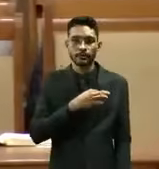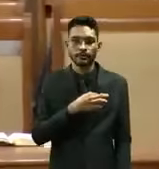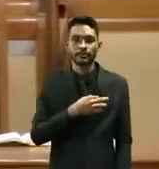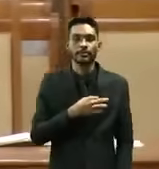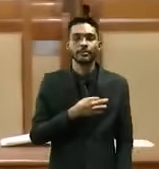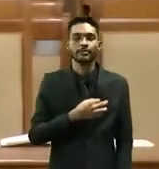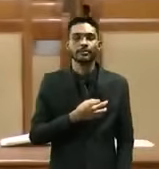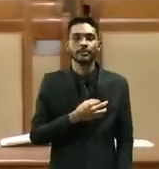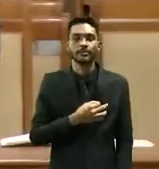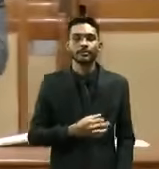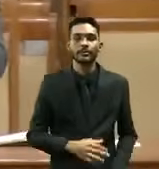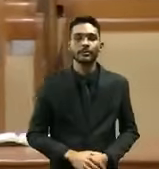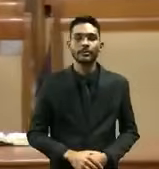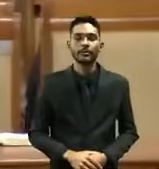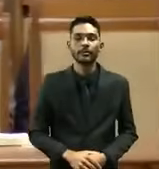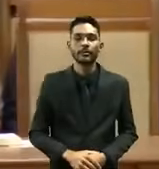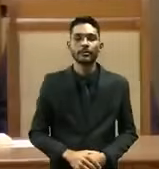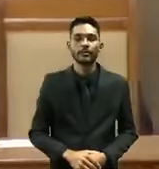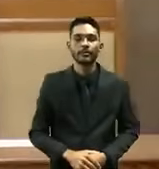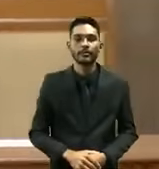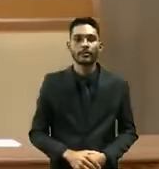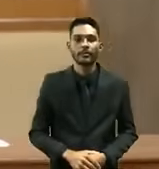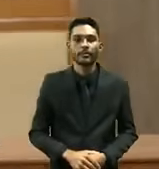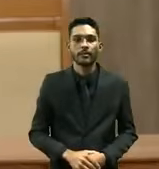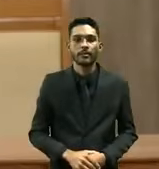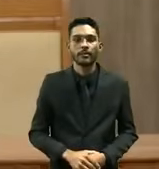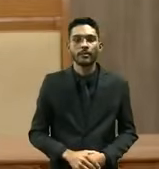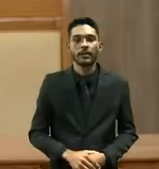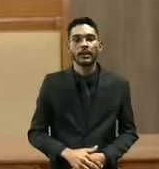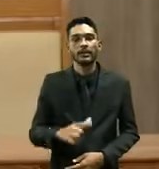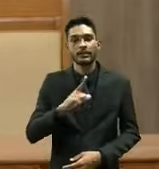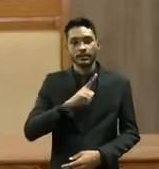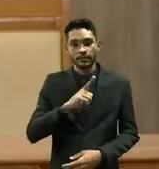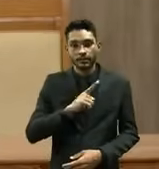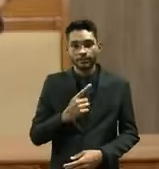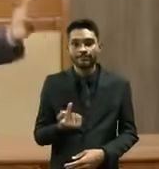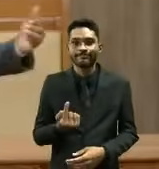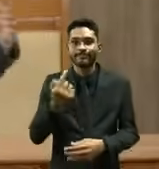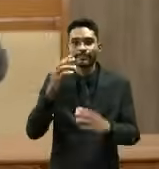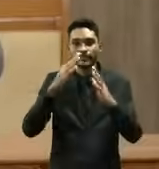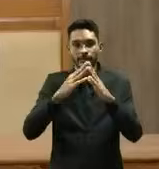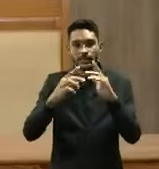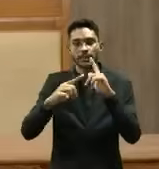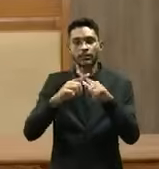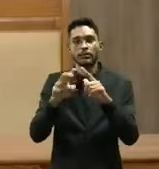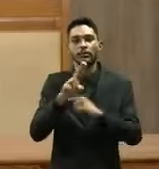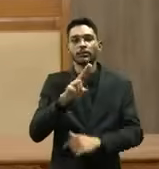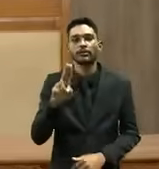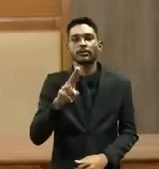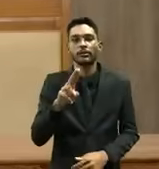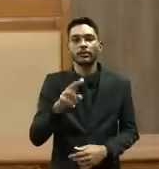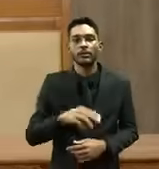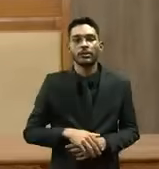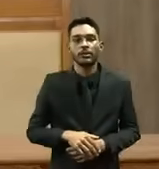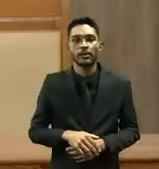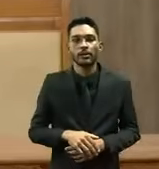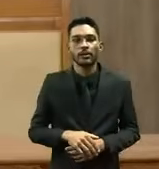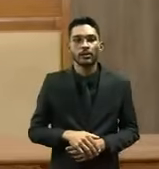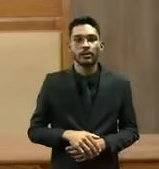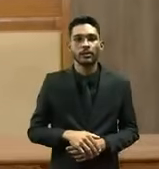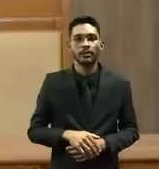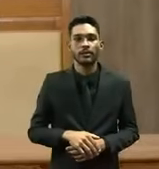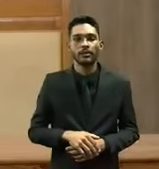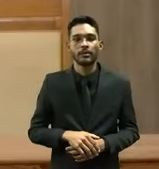do Brasil que tinha dois nomes no Brasil e do Brasil porque uma era para o Brasil e a outra era para o